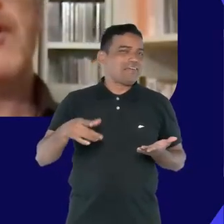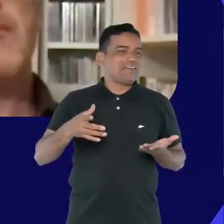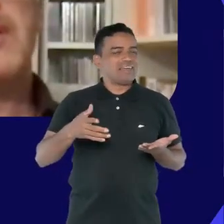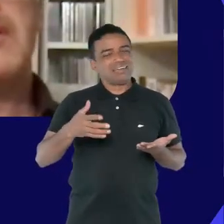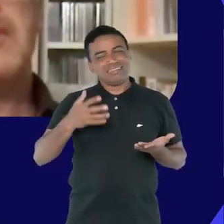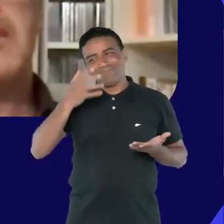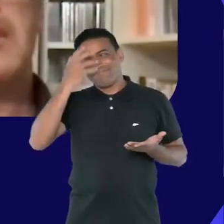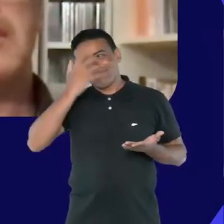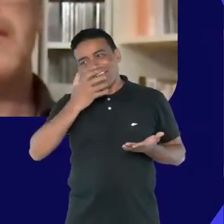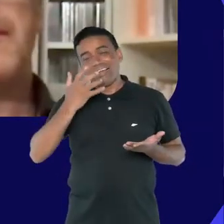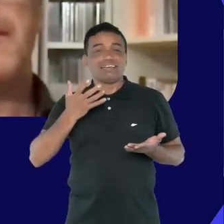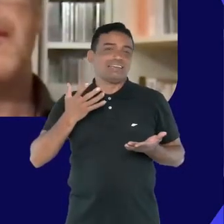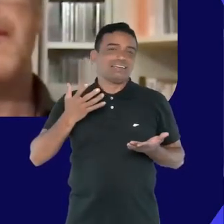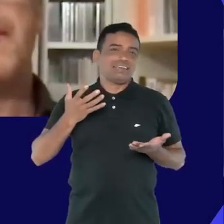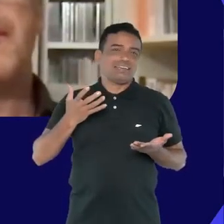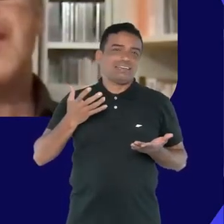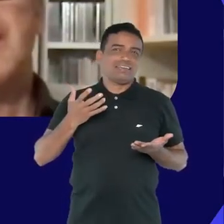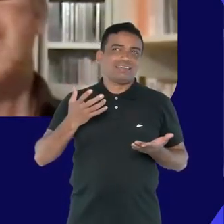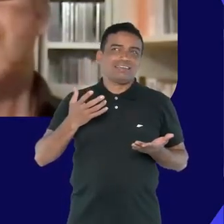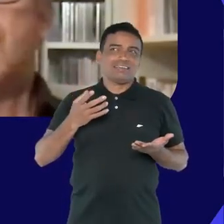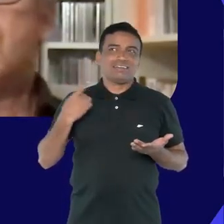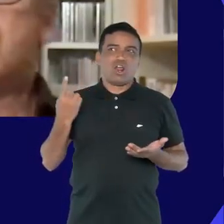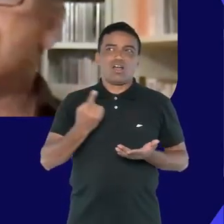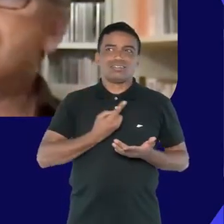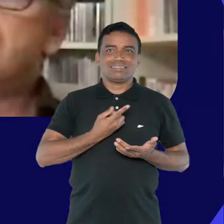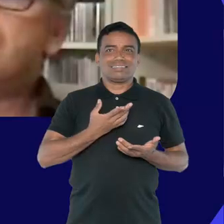de certa forma,